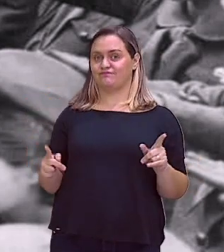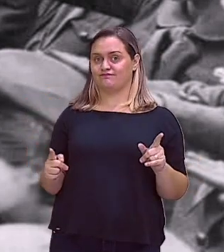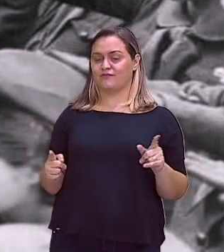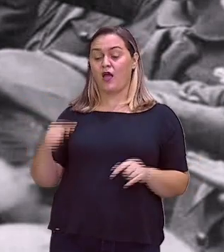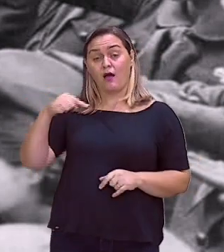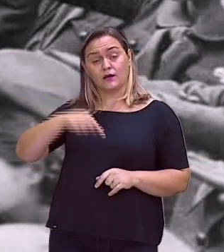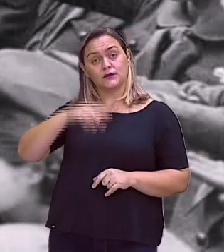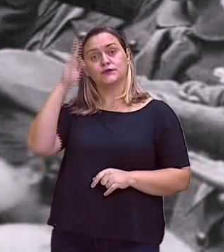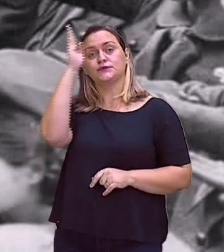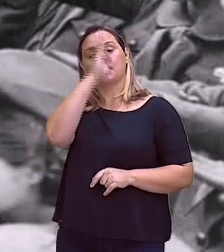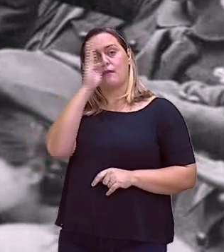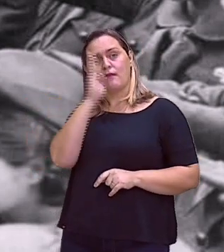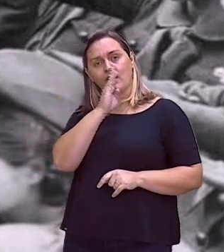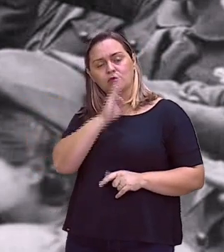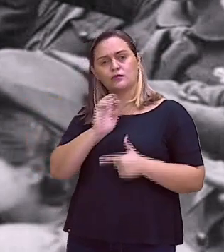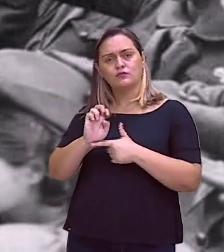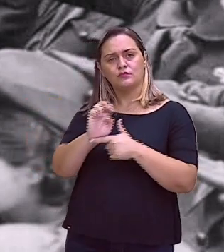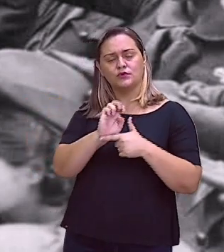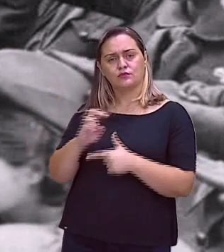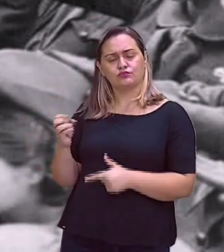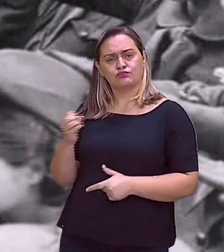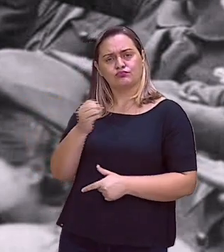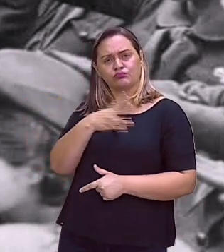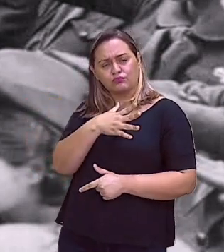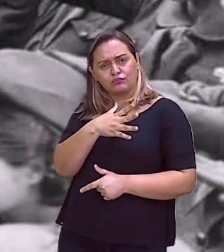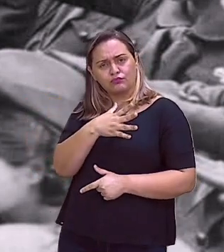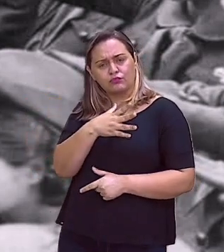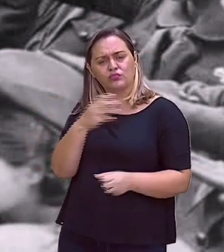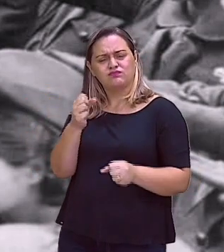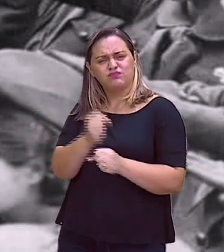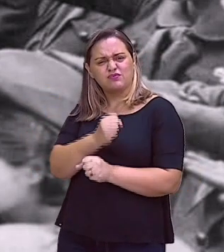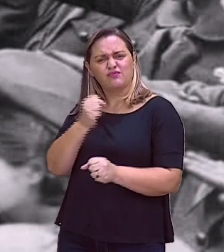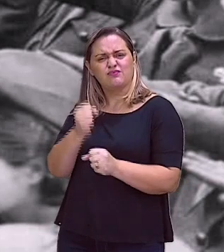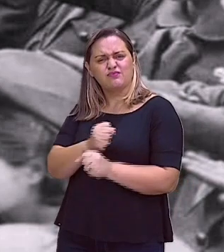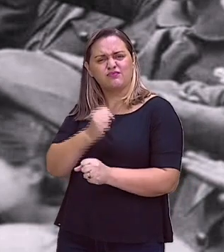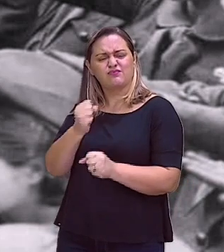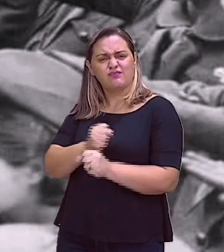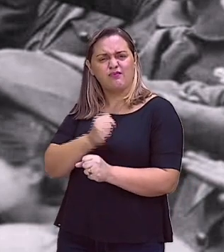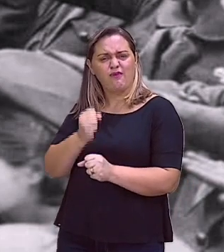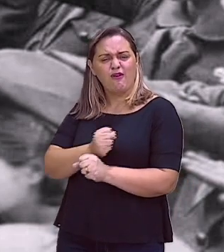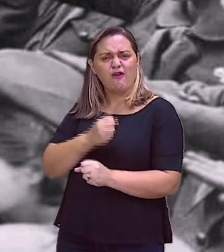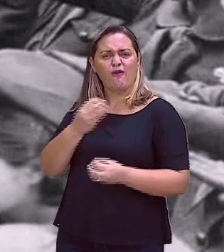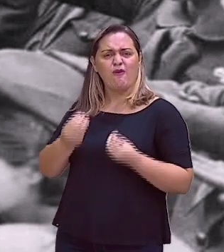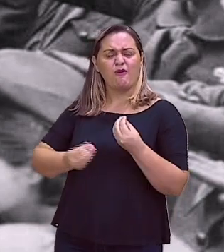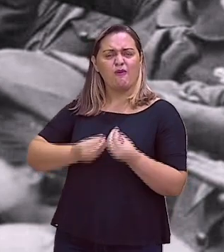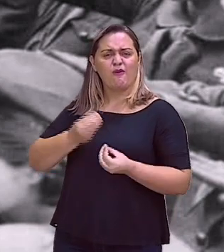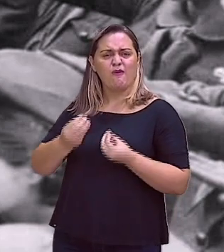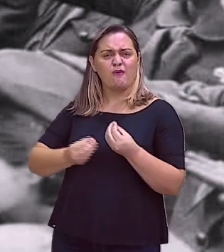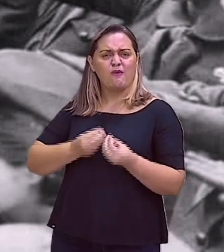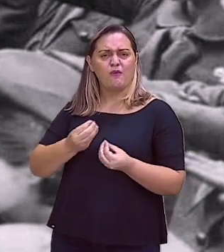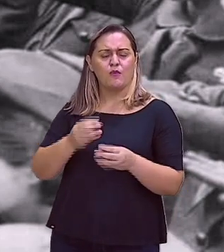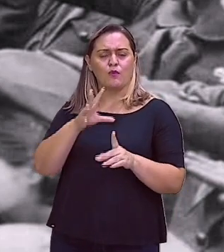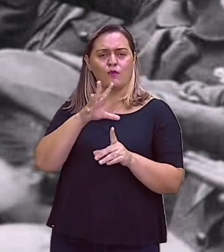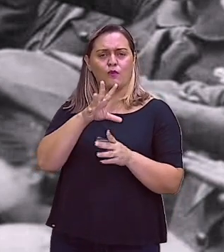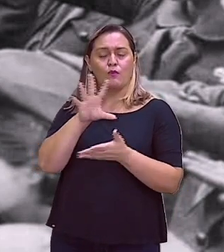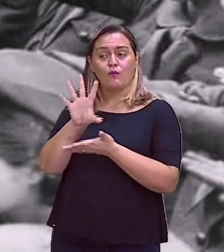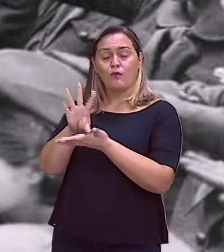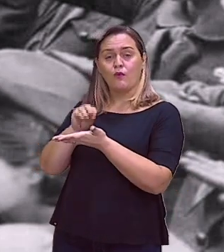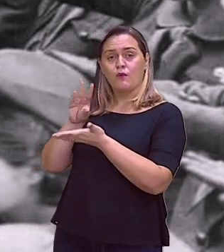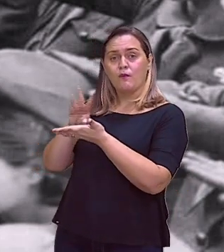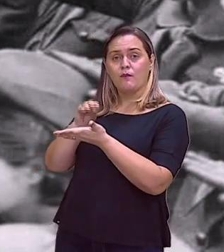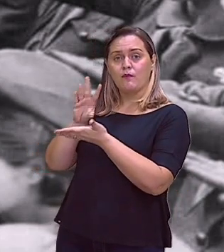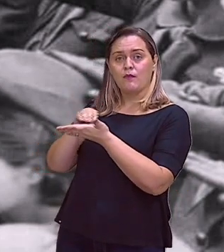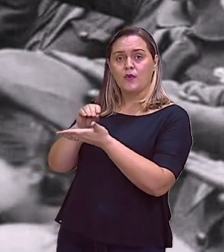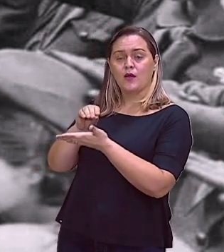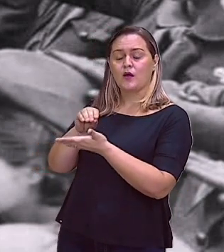caso do Brasil o estado novo foi construído tendo como inspiração fascismo implantado na Itália Oi